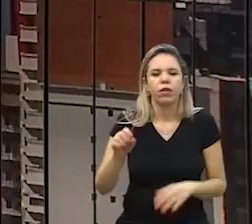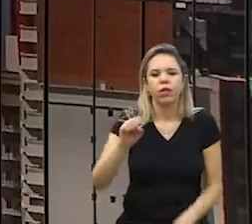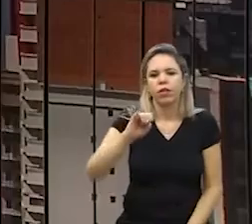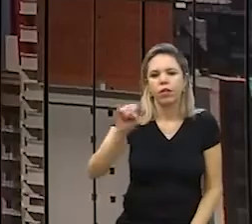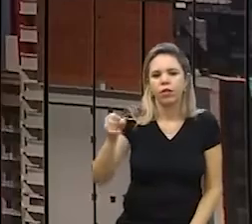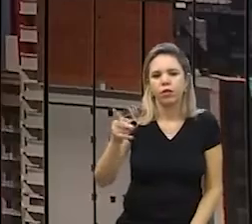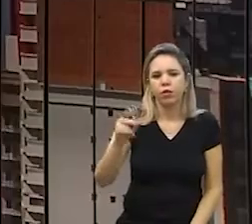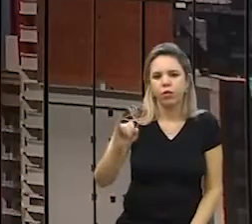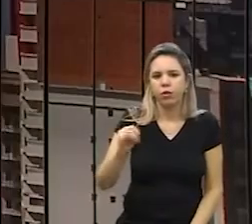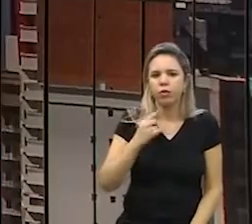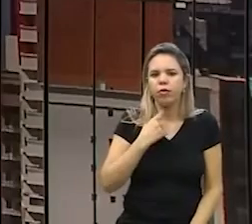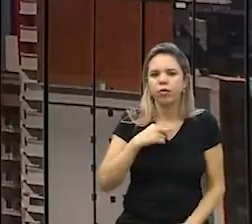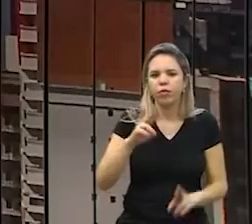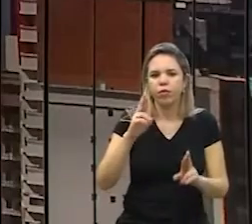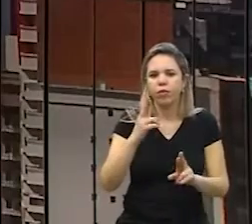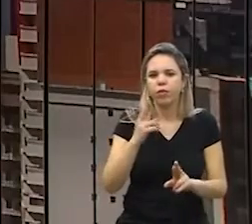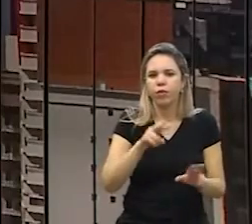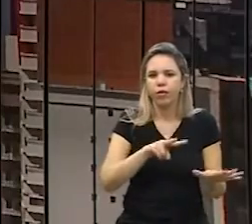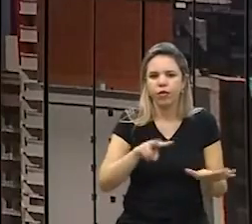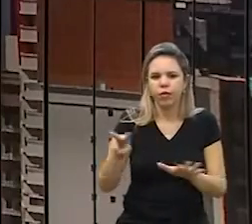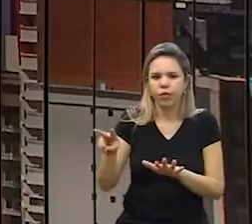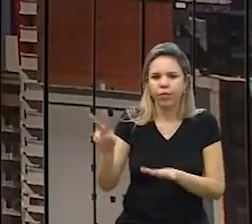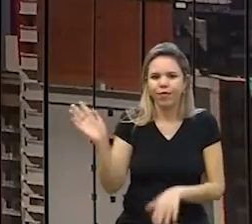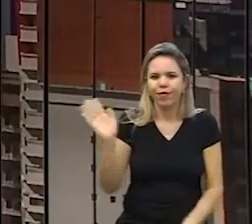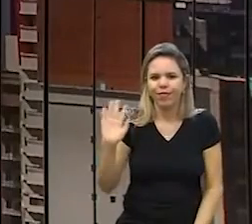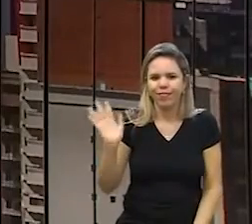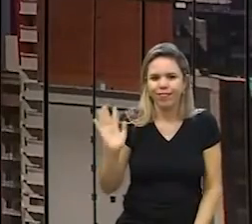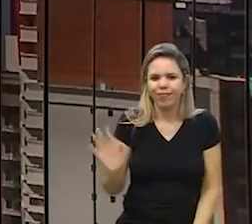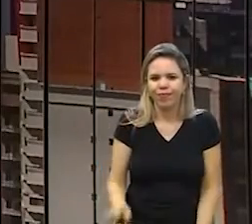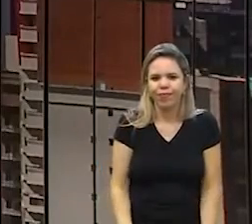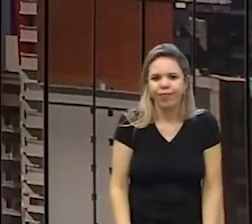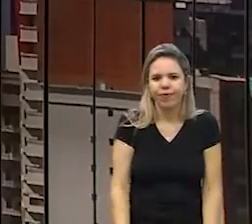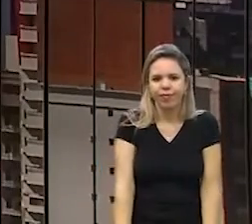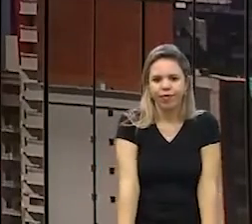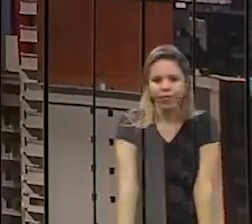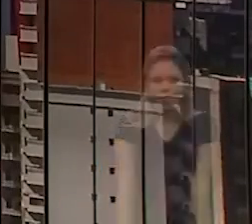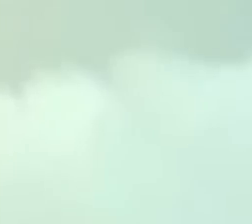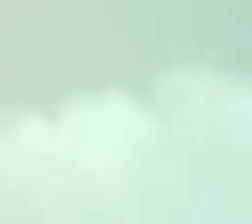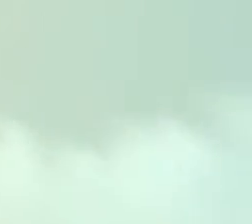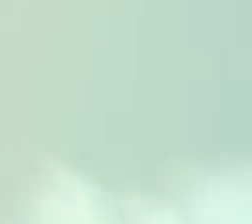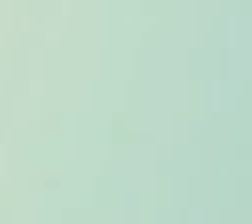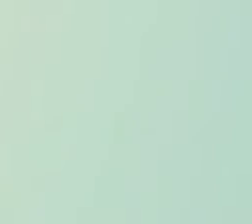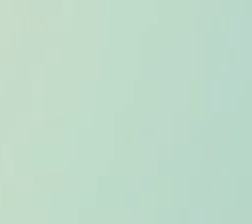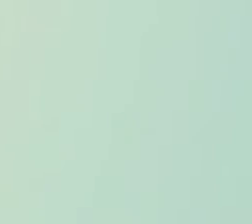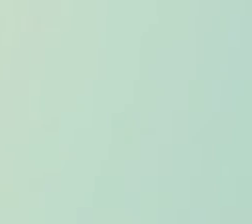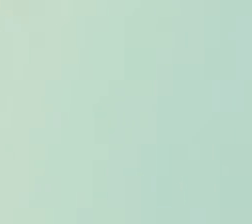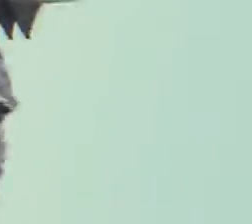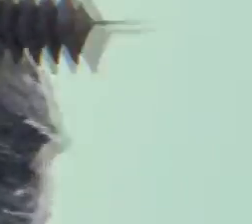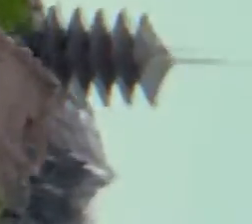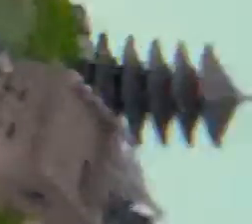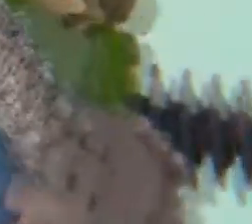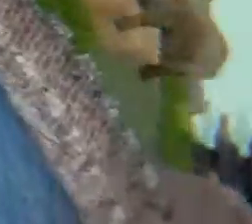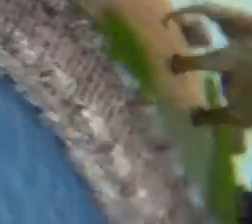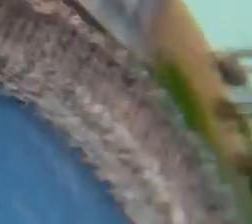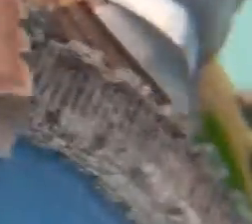Japi, desejamos a você uma excelente semana e até a próxima. Tchau, tchau.